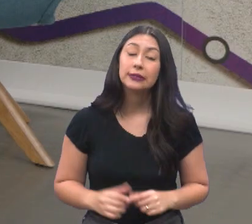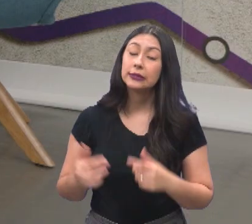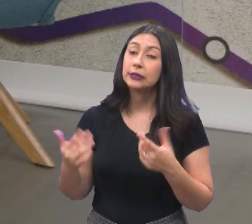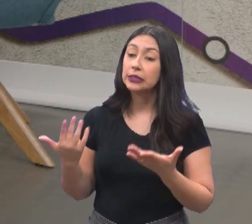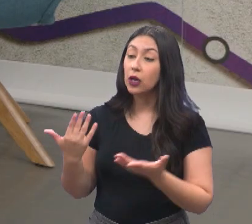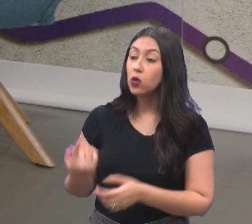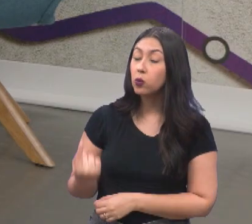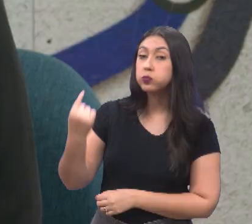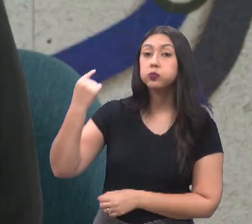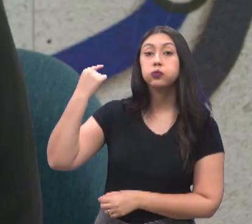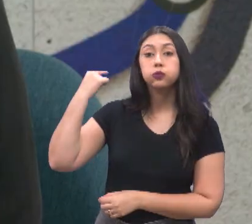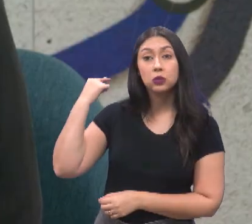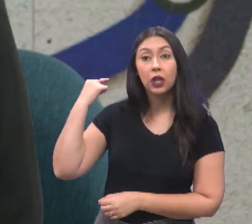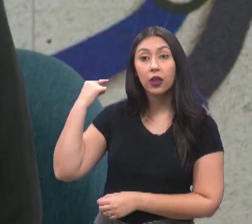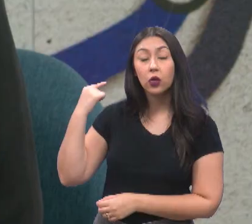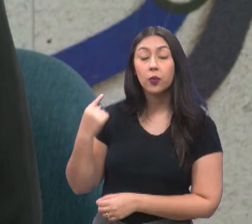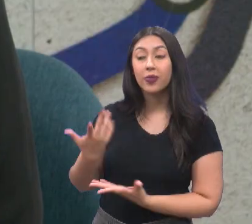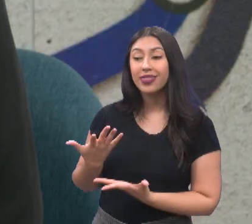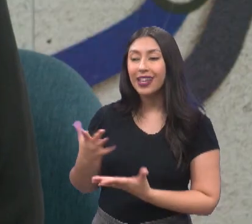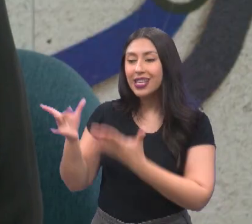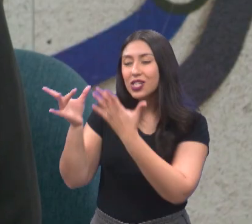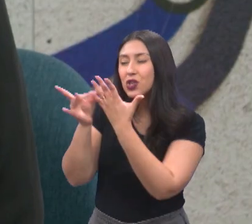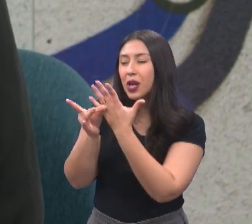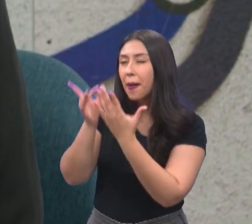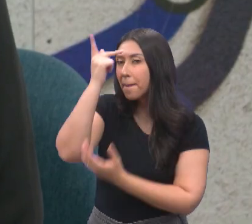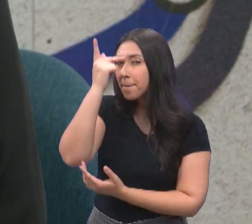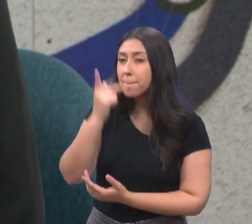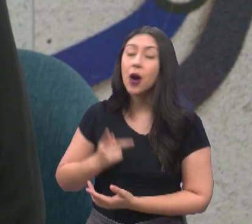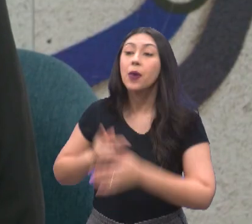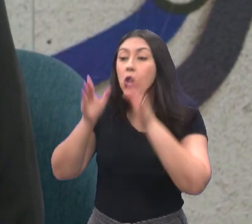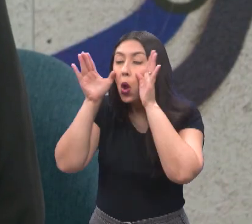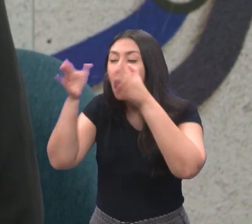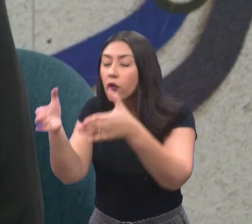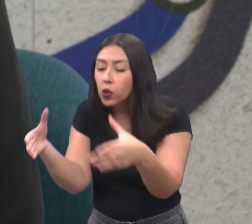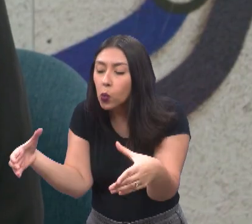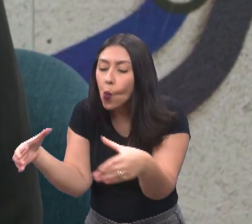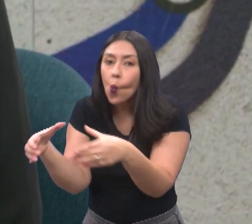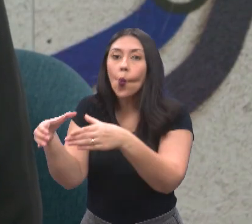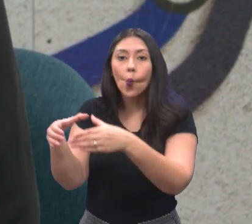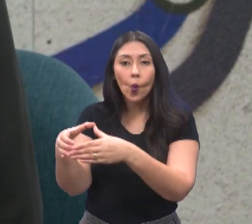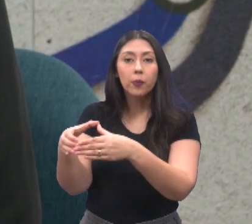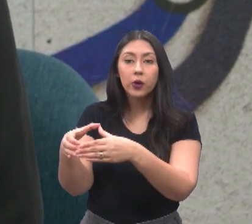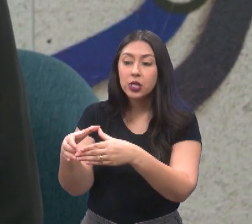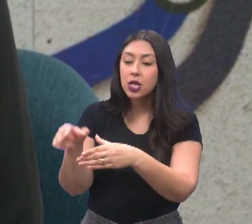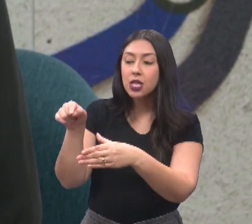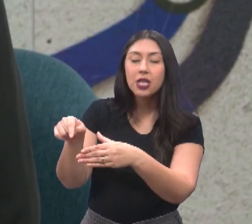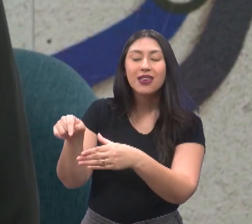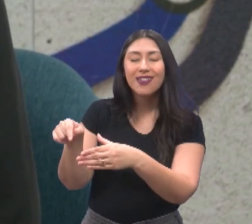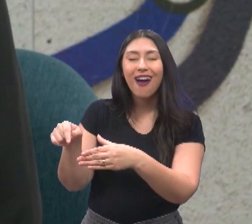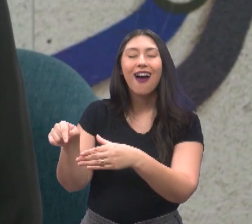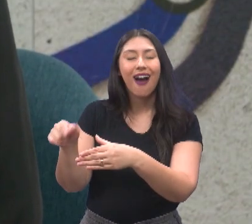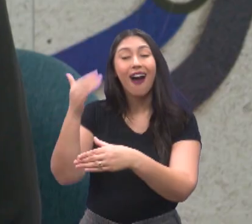que a joalheria autoral era uma coisa muito específica para um público específico, né? Onde essa pessoa realmente ela entendia